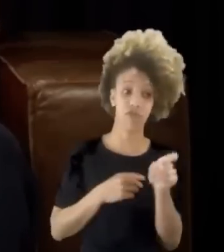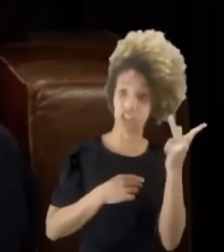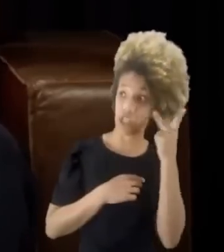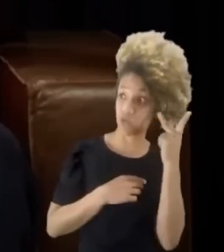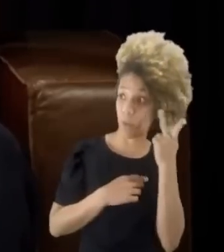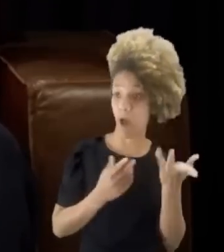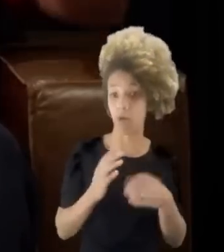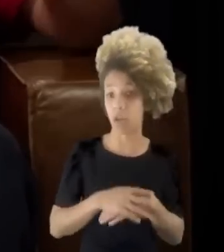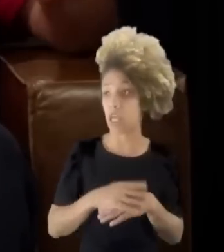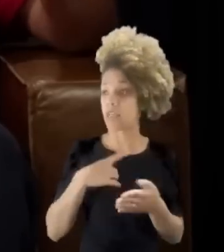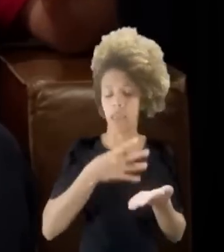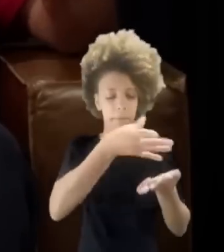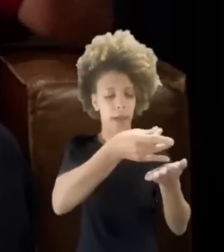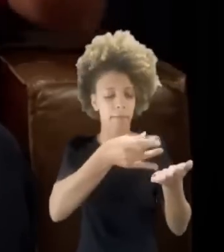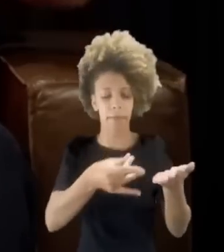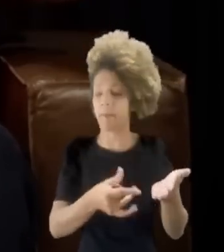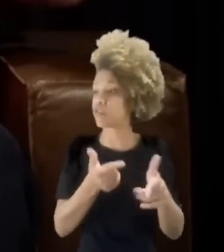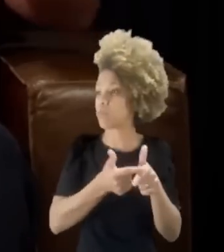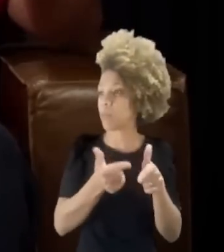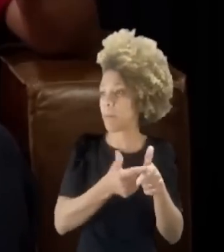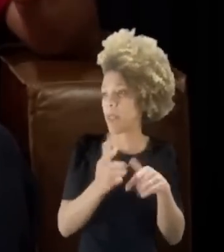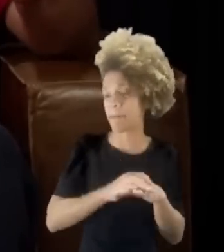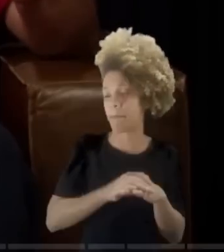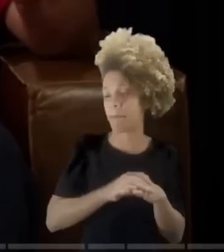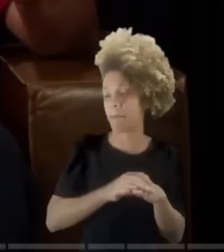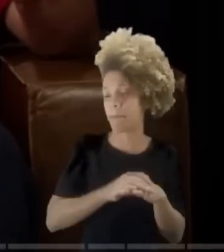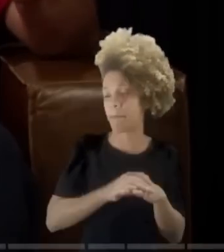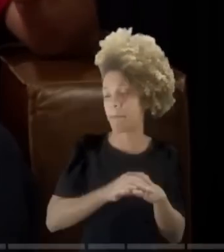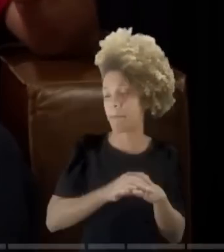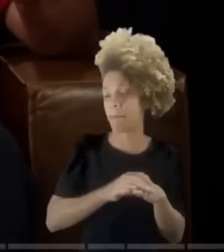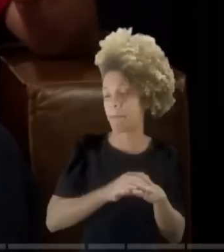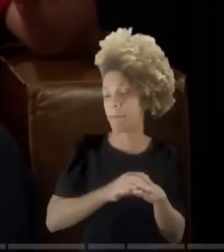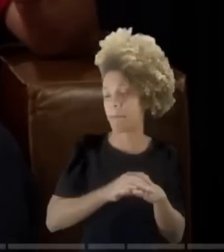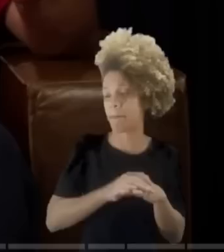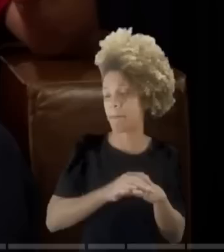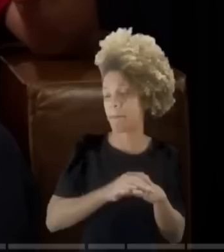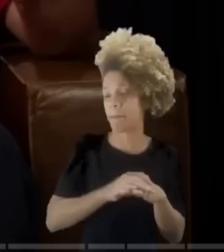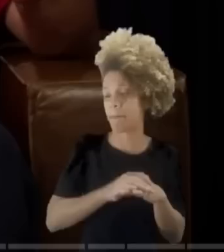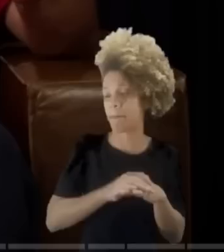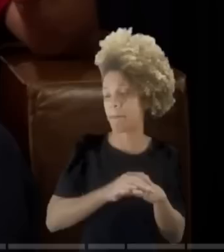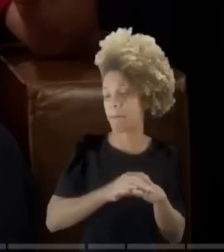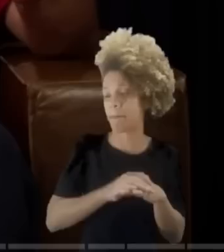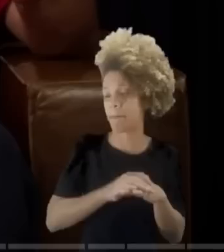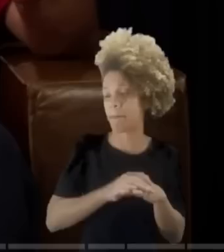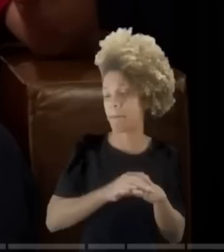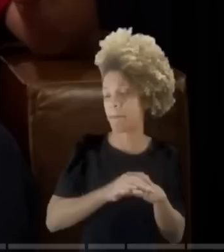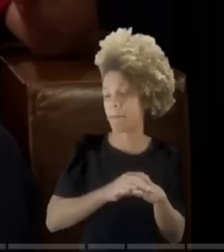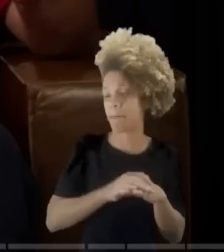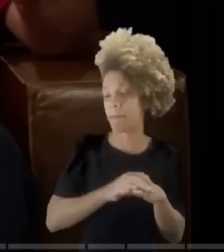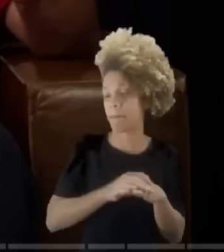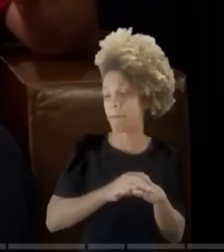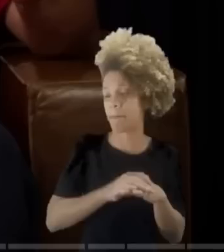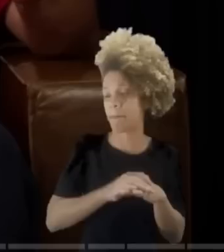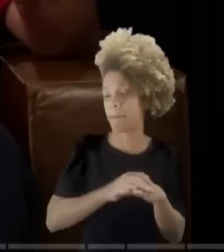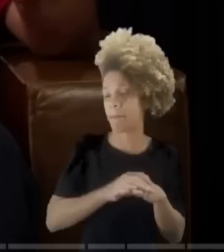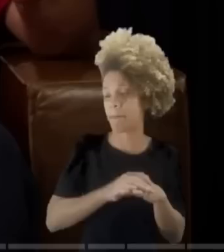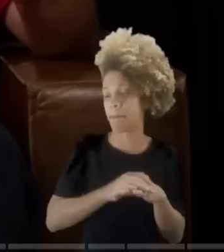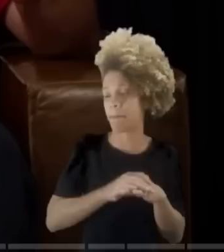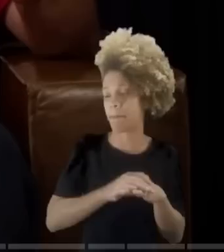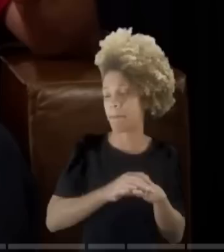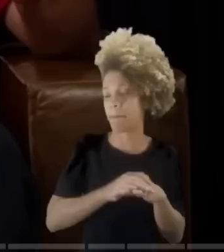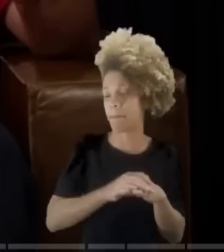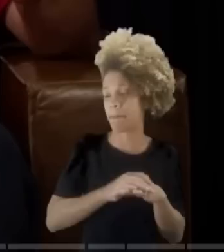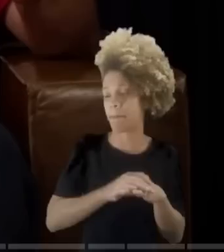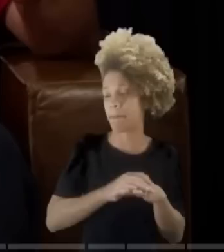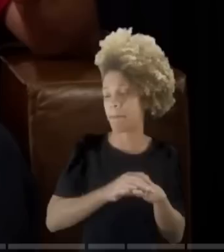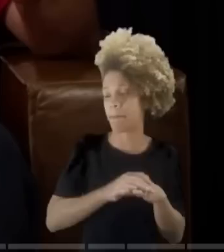e ele tem uma cartilha de problema de de situações ali meu irmão Oh cara isso é podre oh a